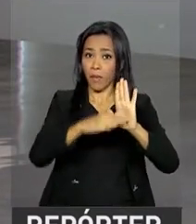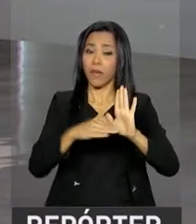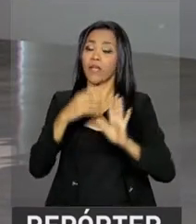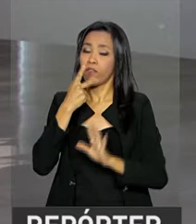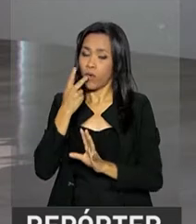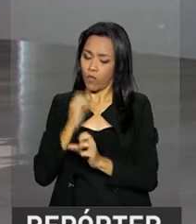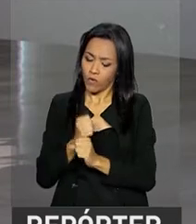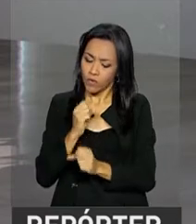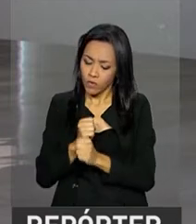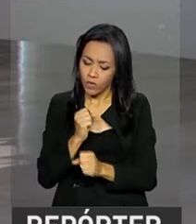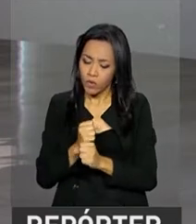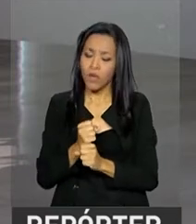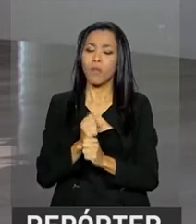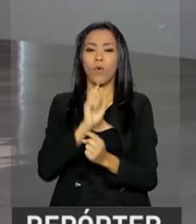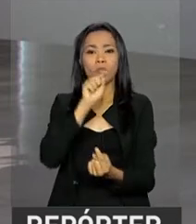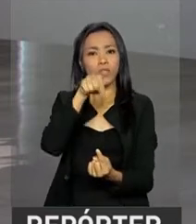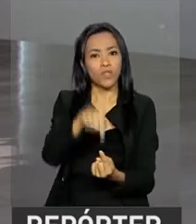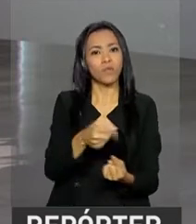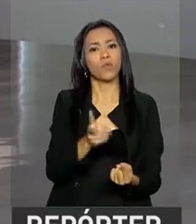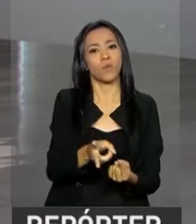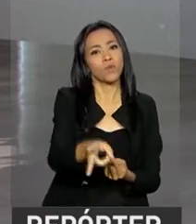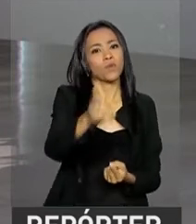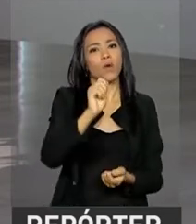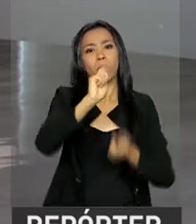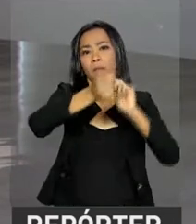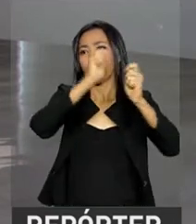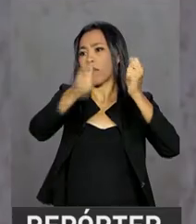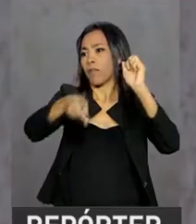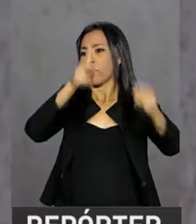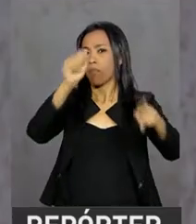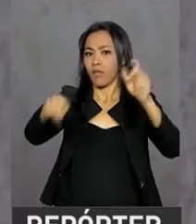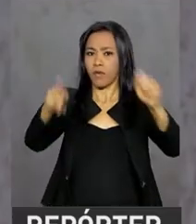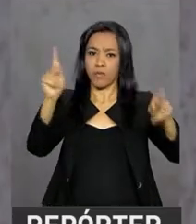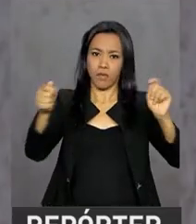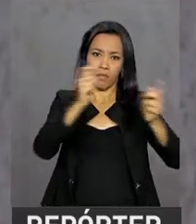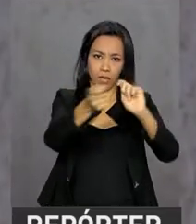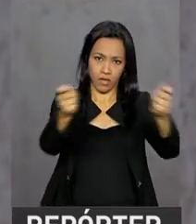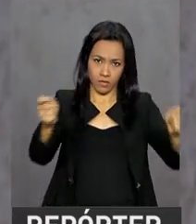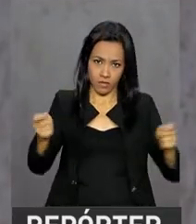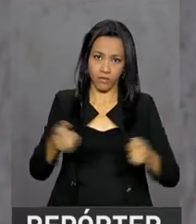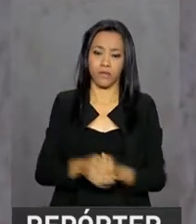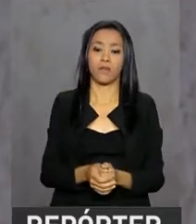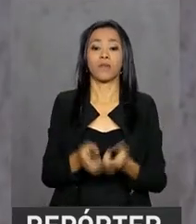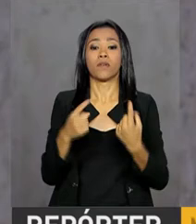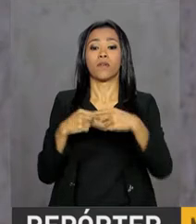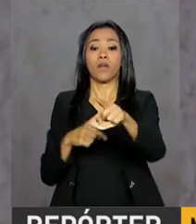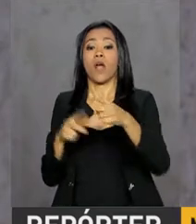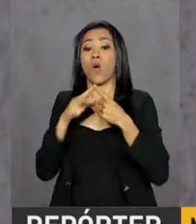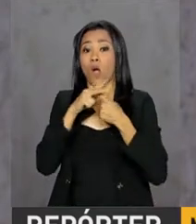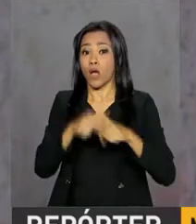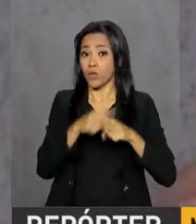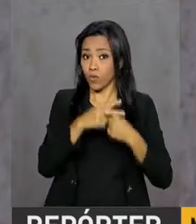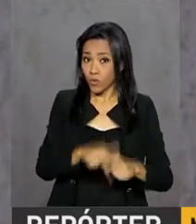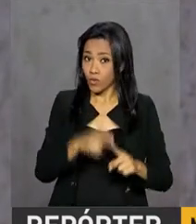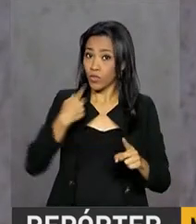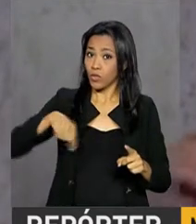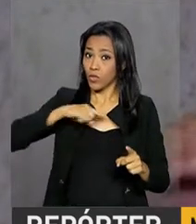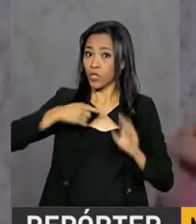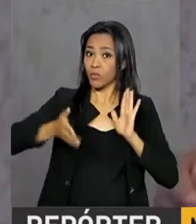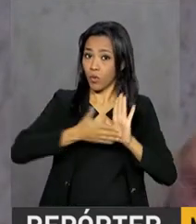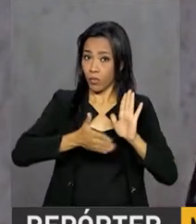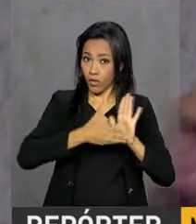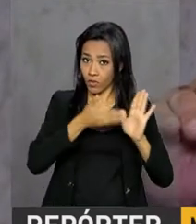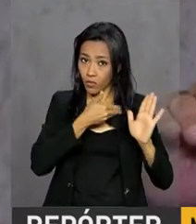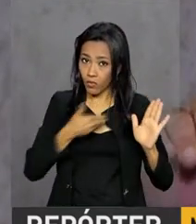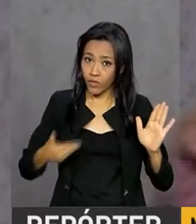para garantir a sustentabilidade da previdência o ajuste que nós estamos propondo é para manter a